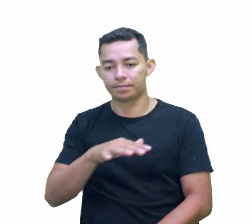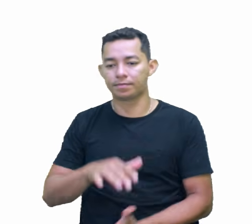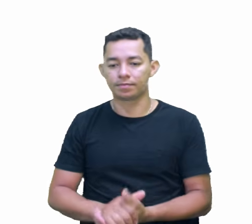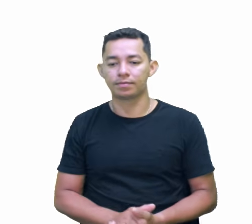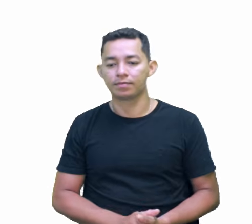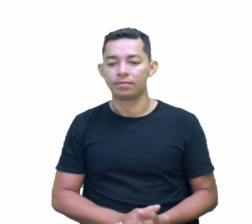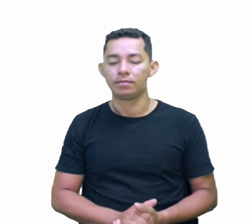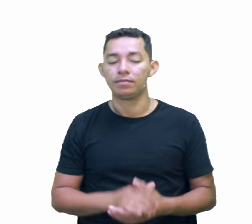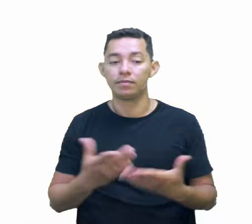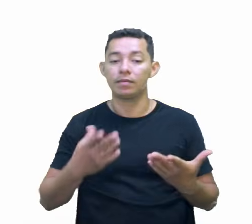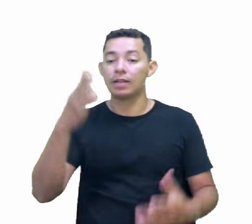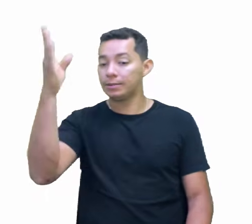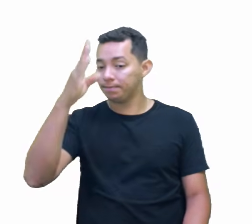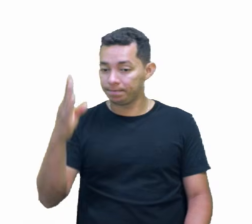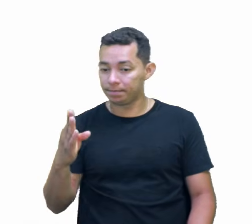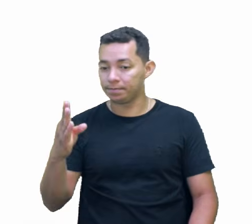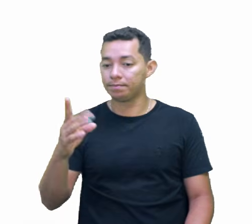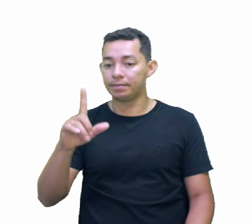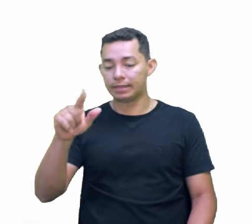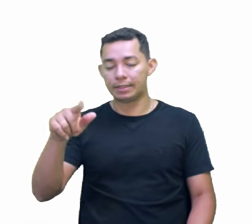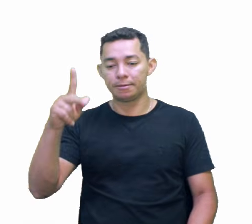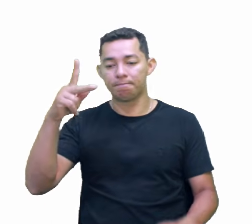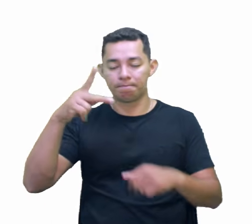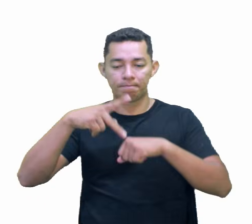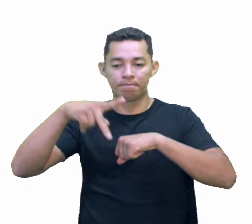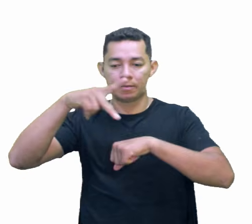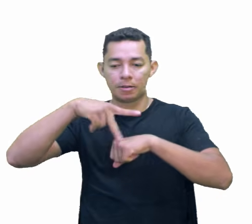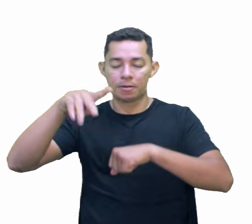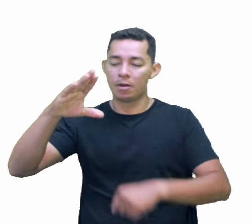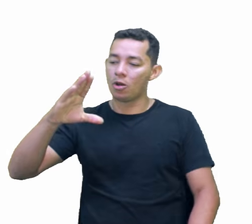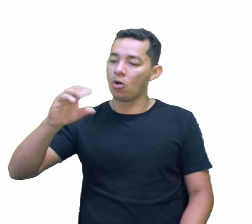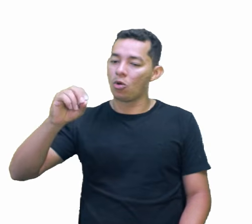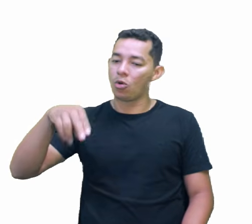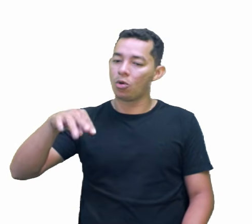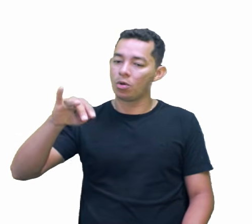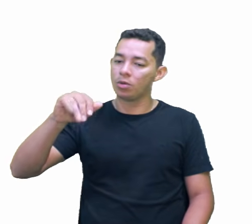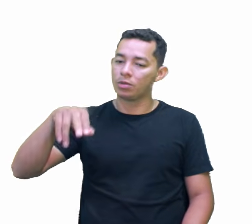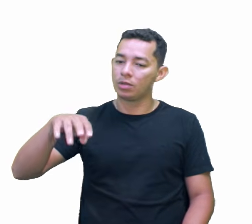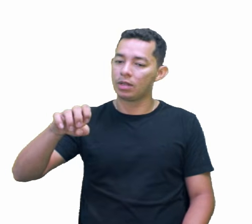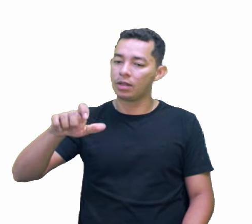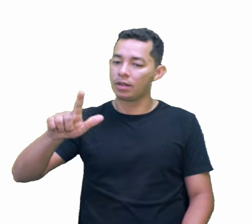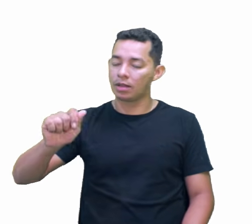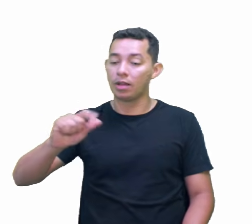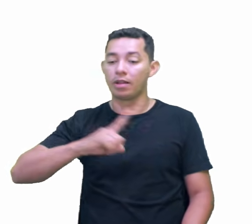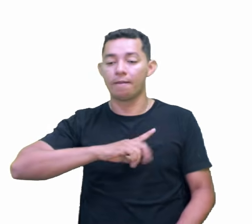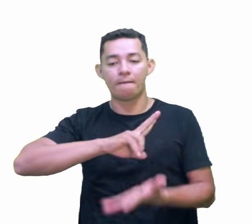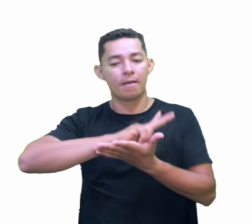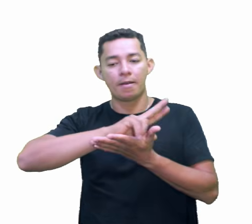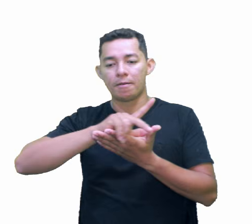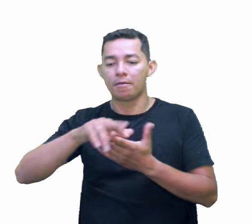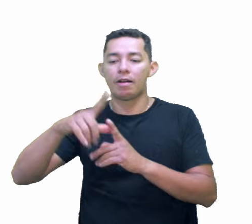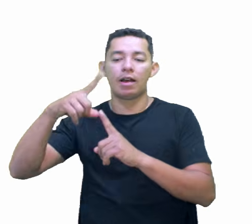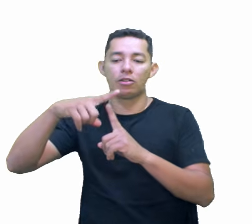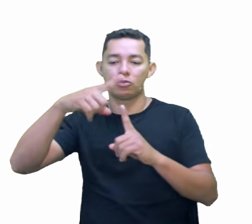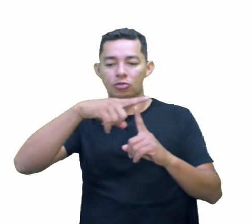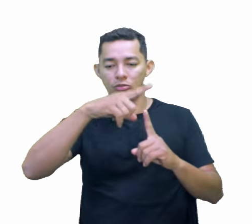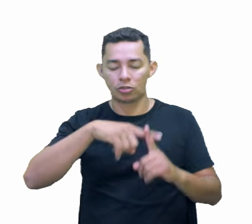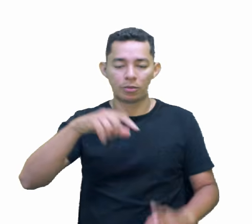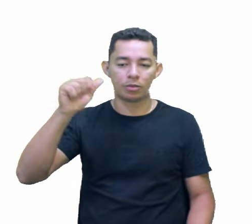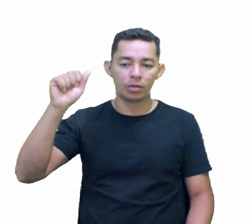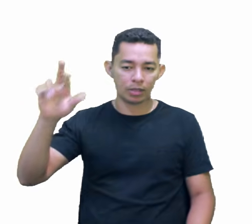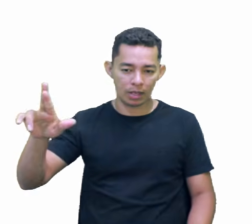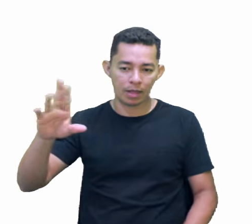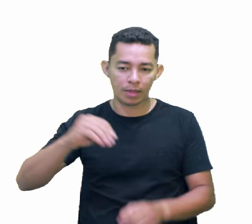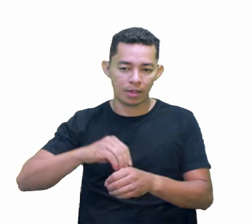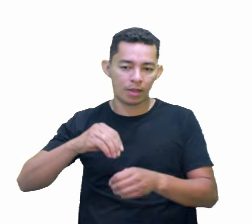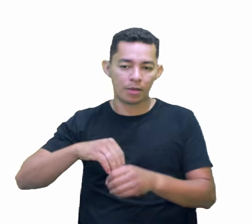Vale lembrar que o Brasil é um país continental, né, pessoal? Ele é muito grande, então é muito propício para ter vários cenários dentro do mesmo país. De